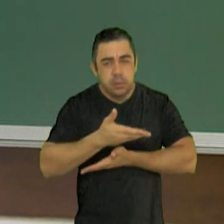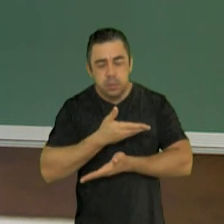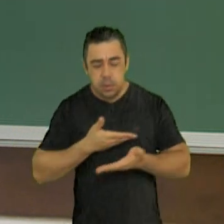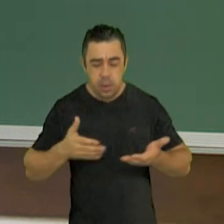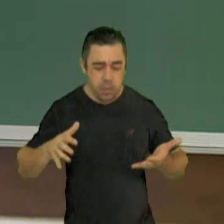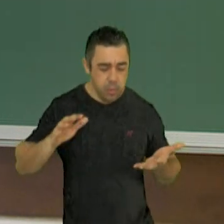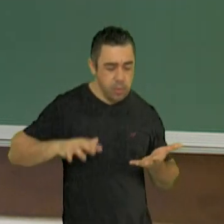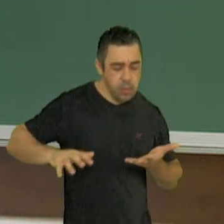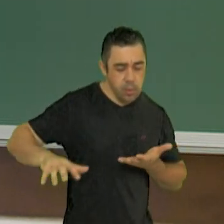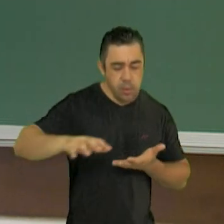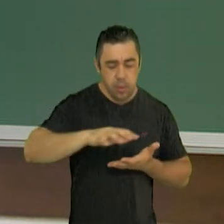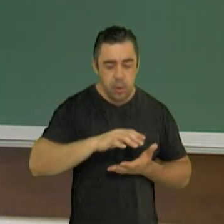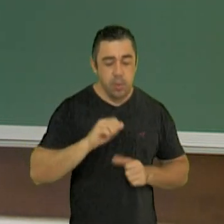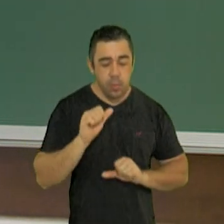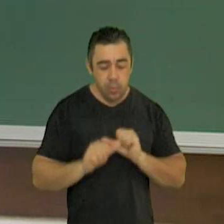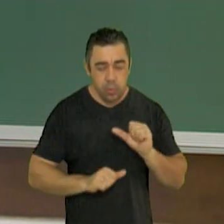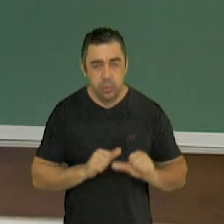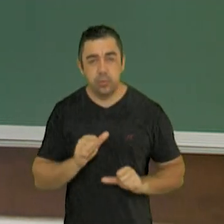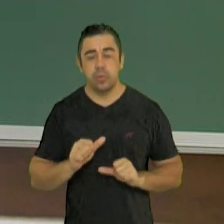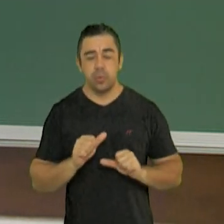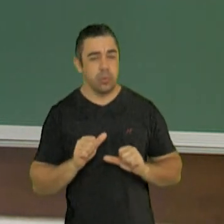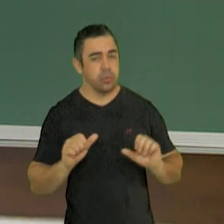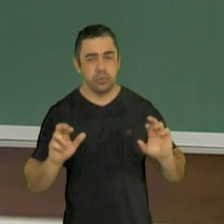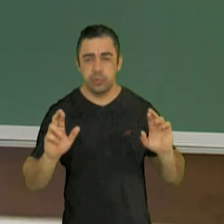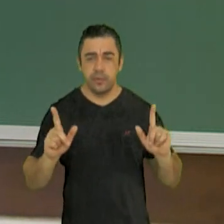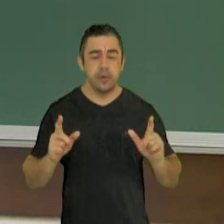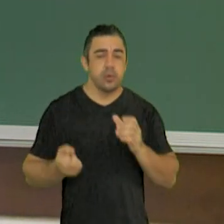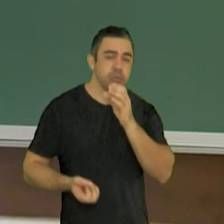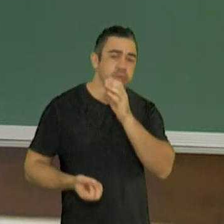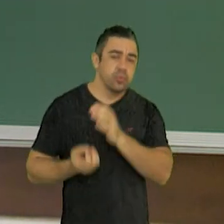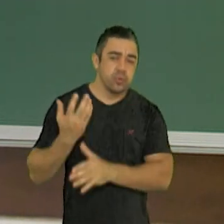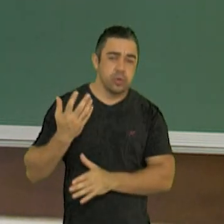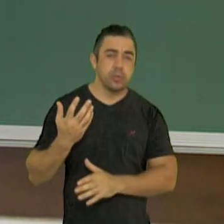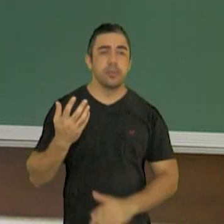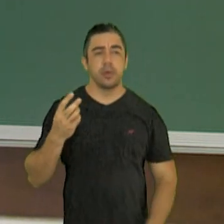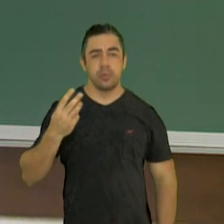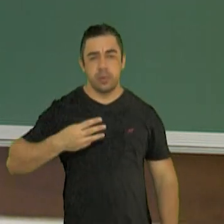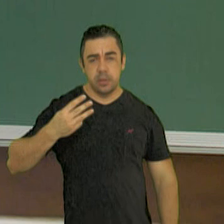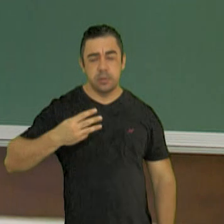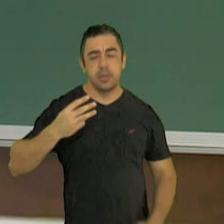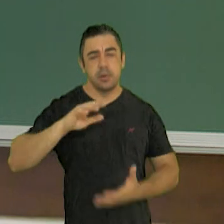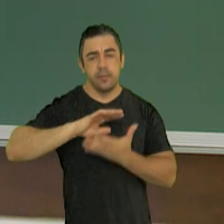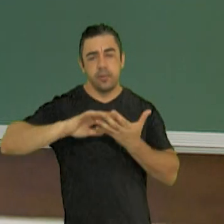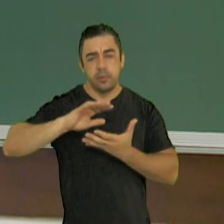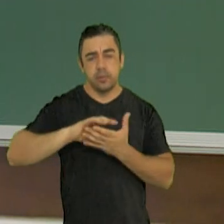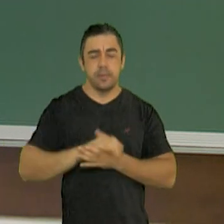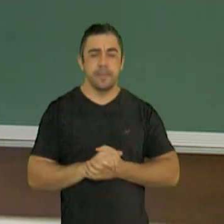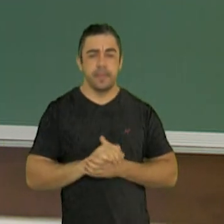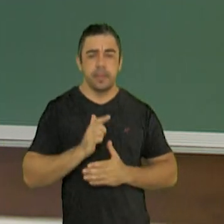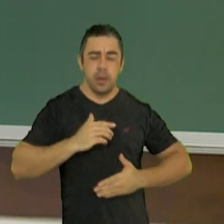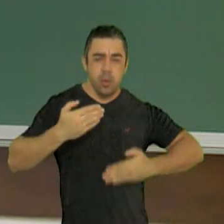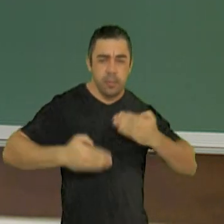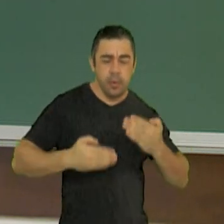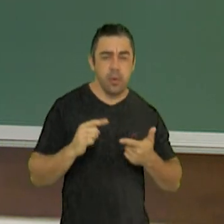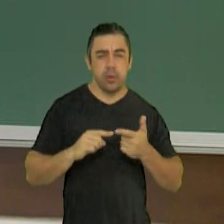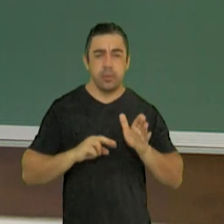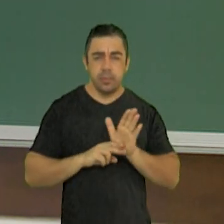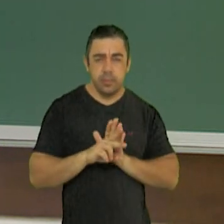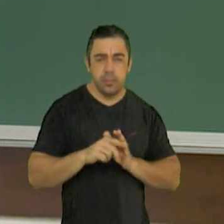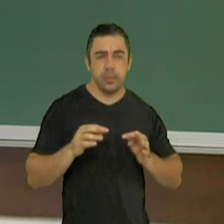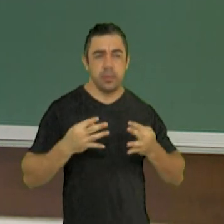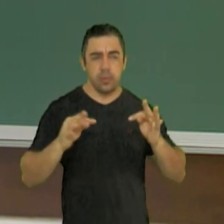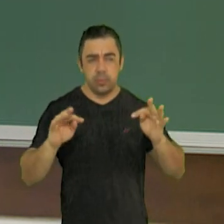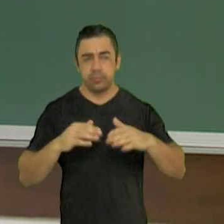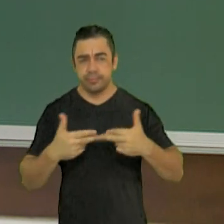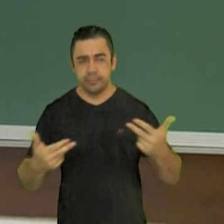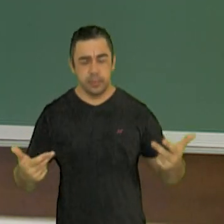que nos cerca se modificaram completamente após o surgimento da robótica, da internet, da biotecnologia e